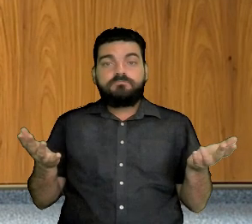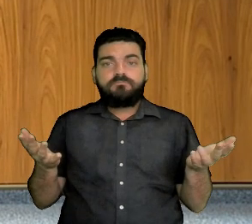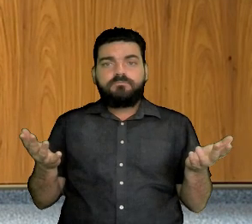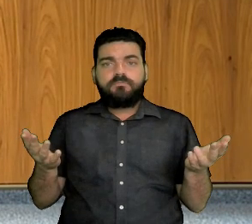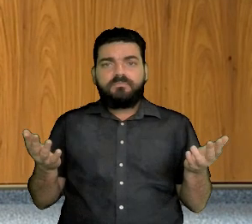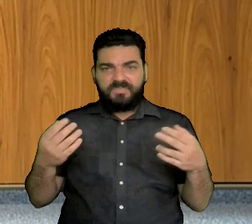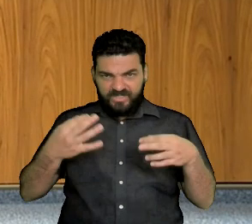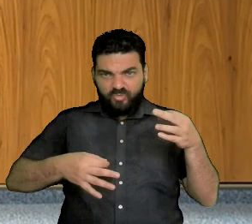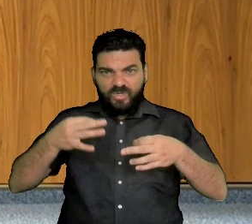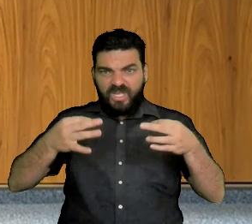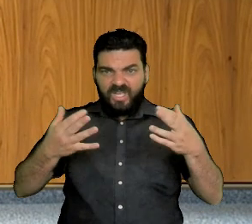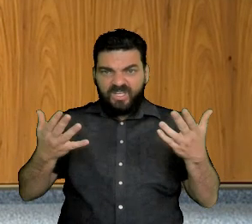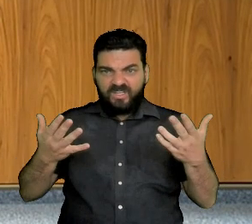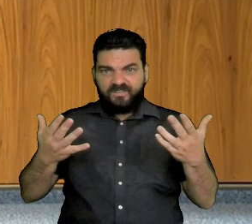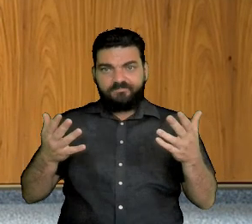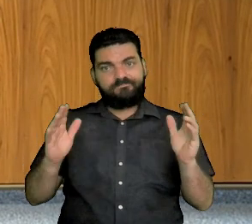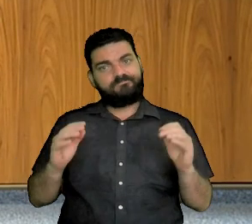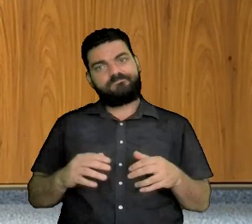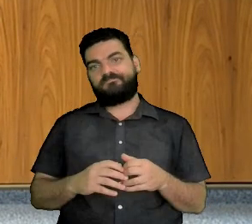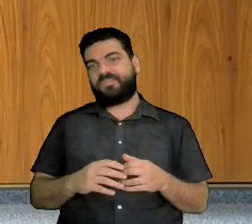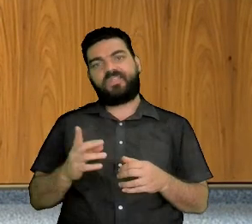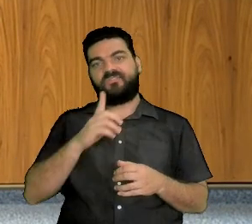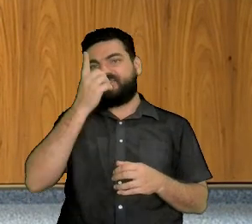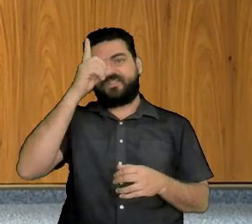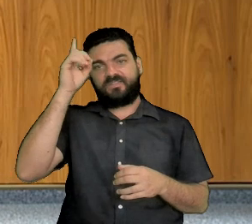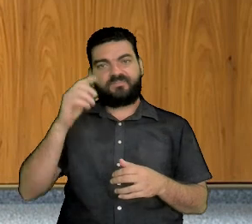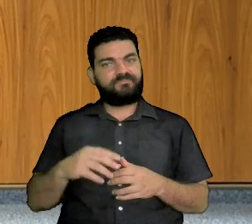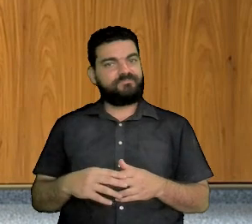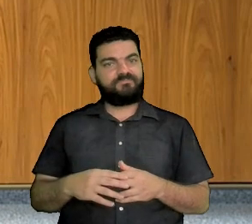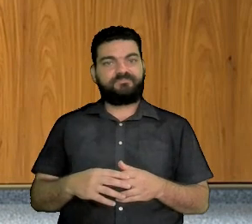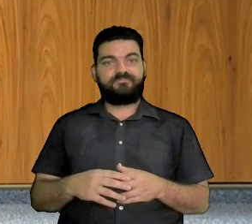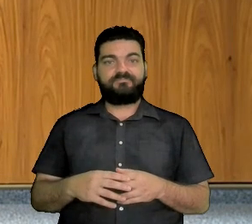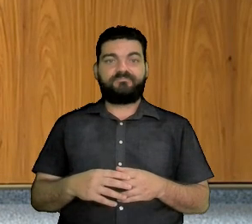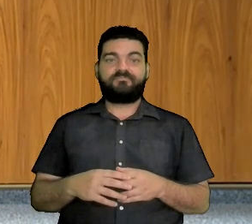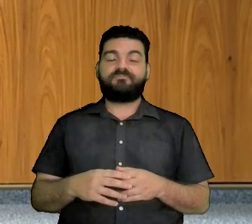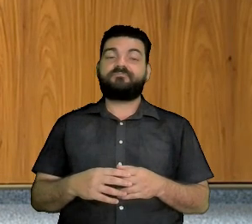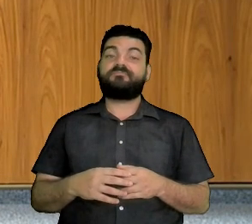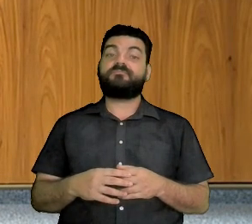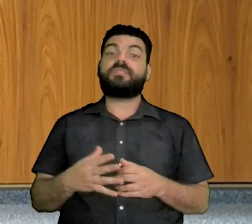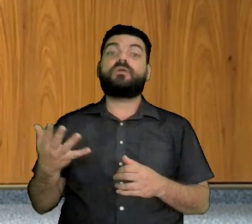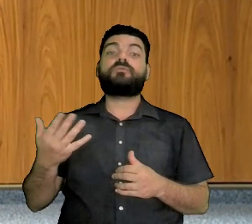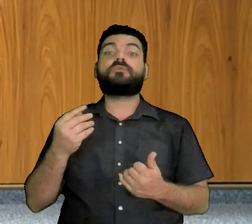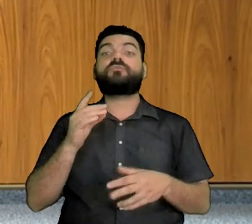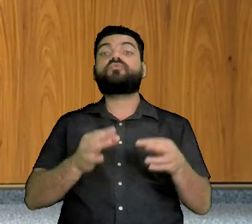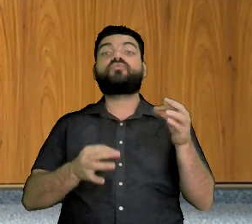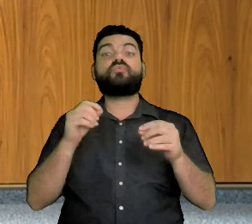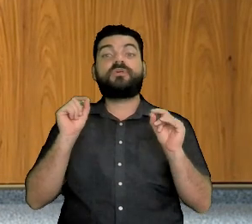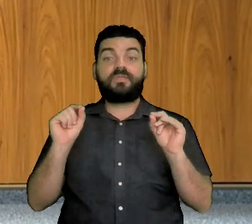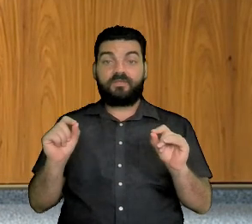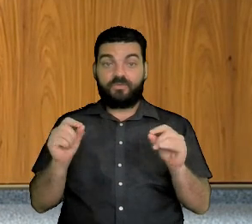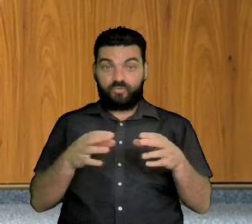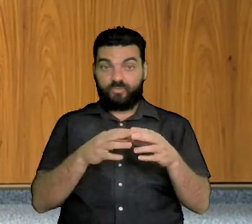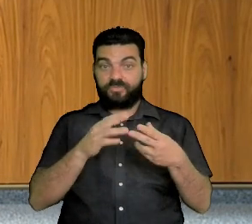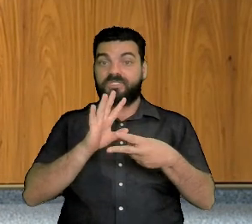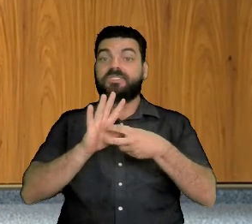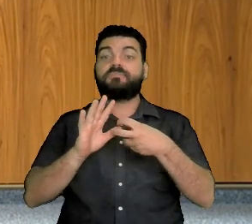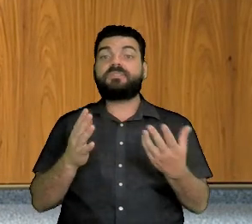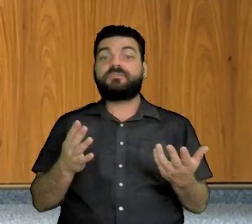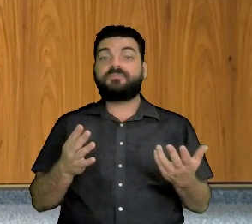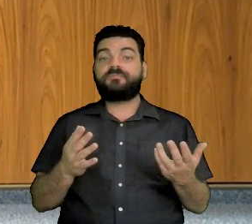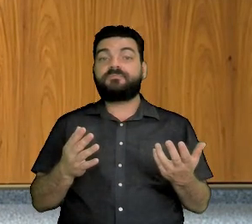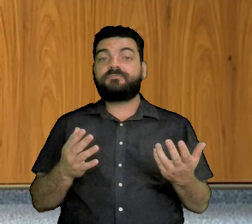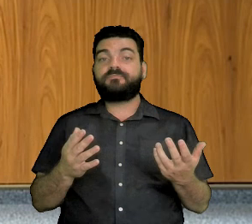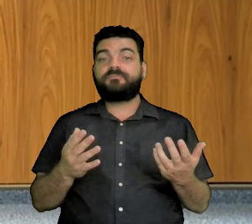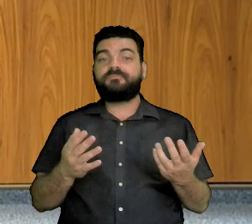ser discutido aí? Não há nada para ser discutido, mas E nós temos aqui o que